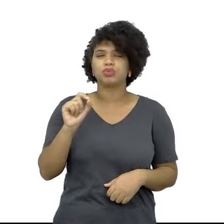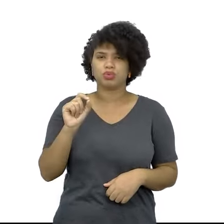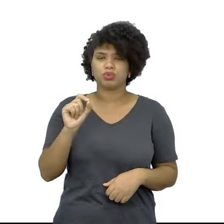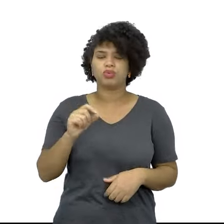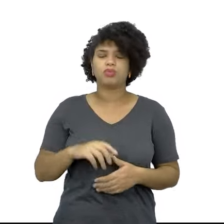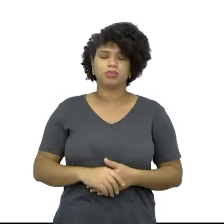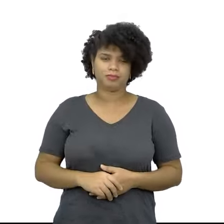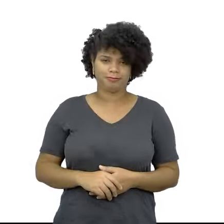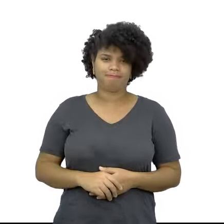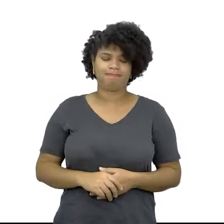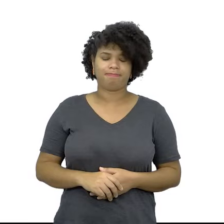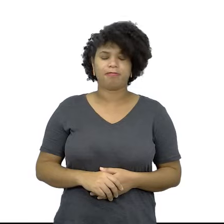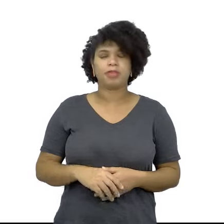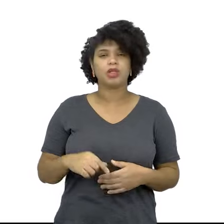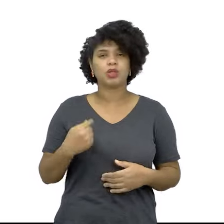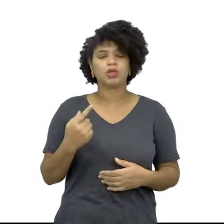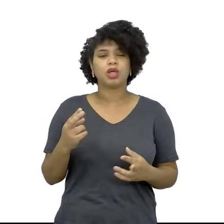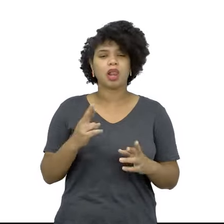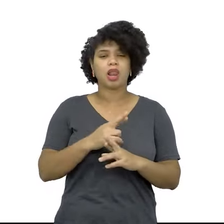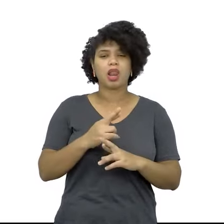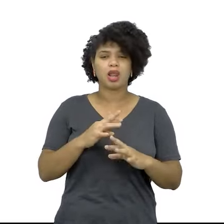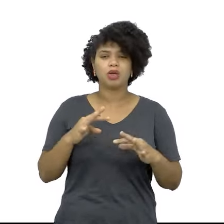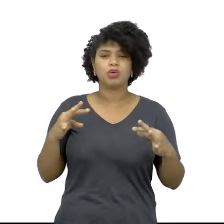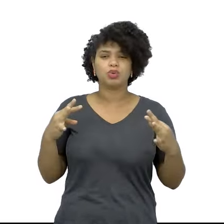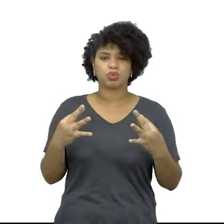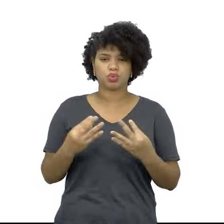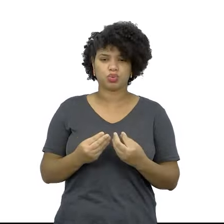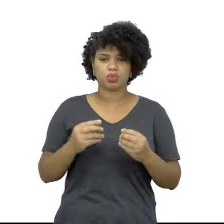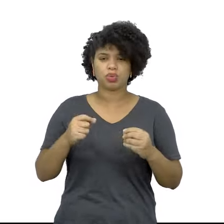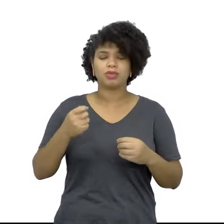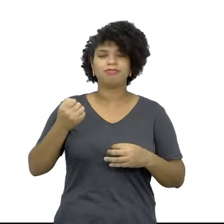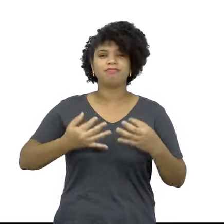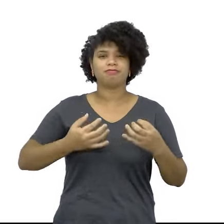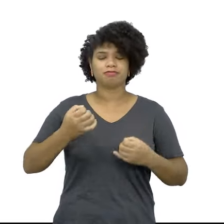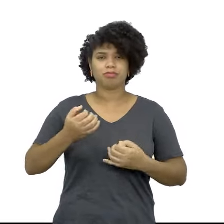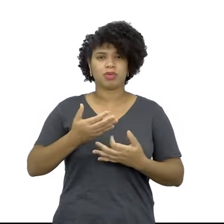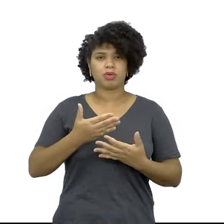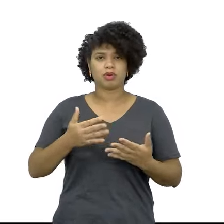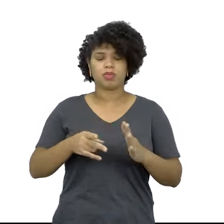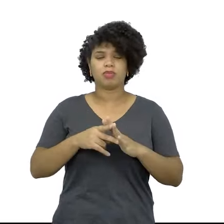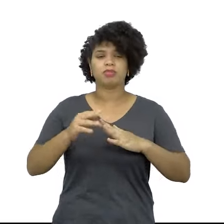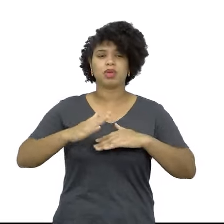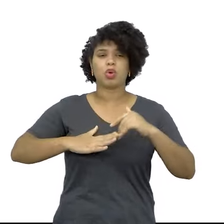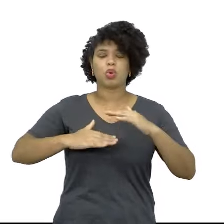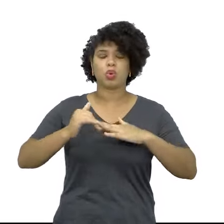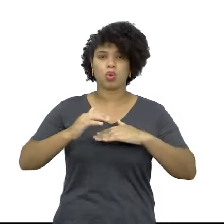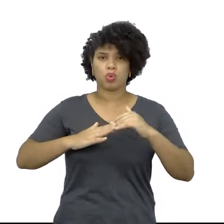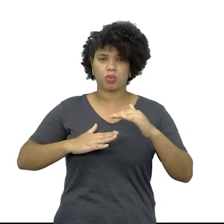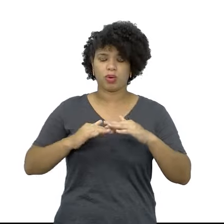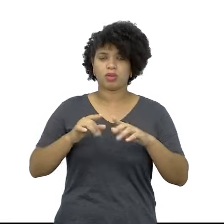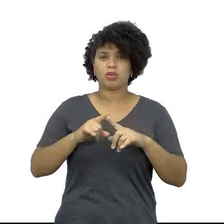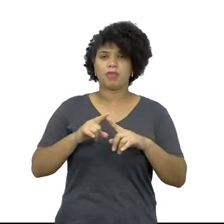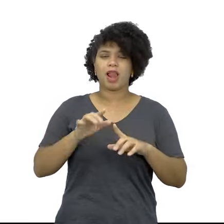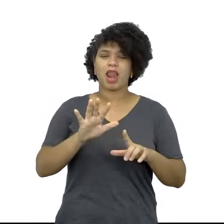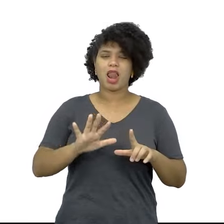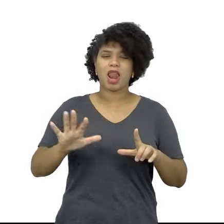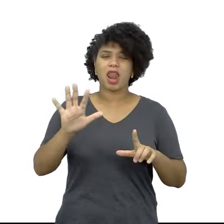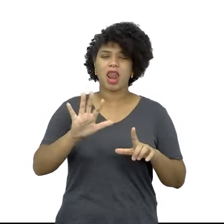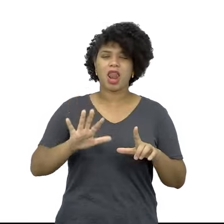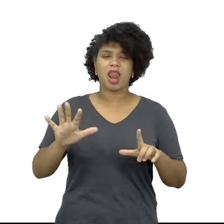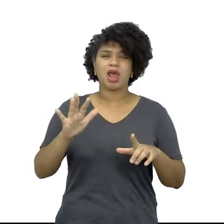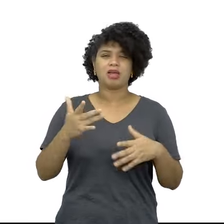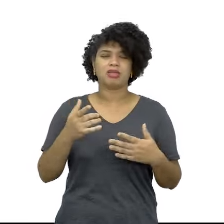Então, relacionaremos tudo isso que nós dissemos, né, com relação às habilidades, a esse cenário, pensando